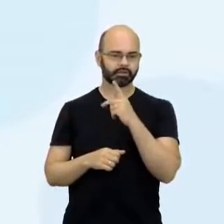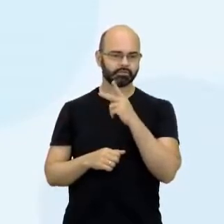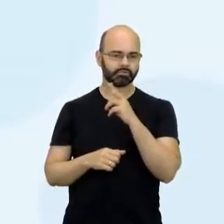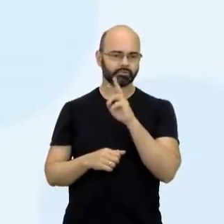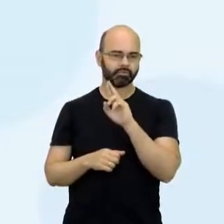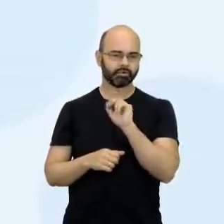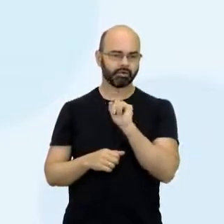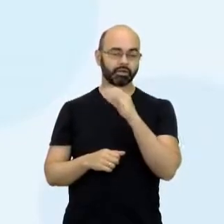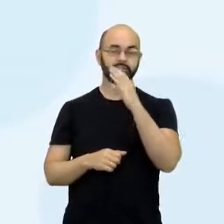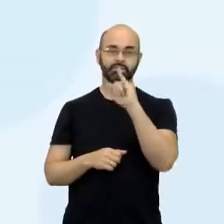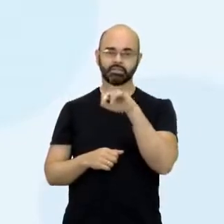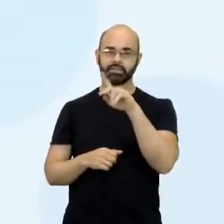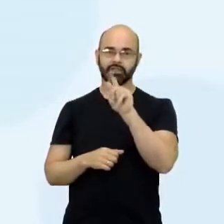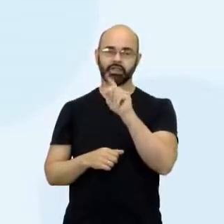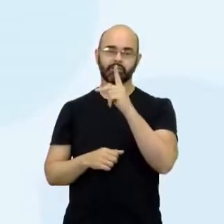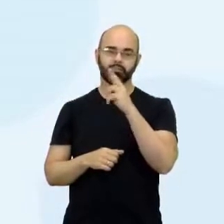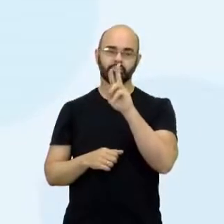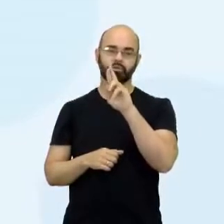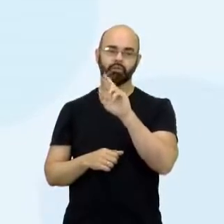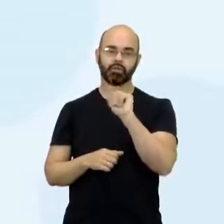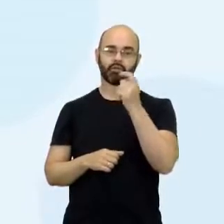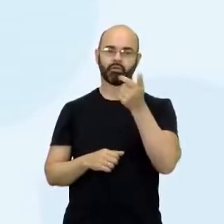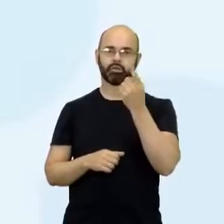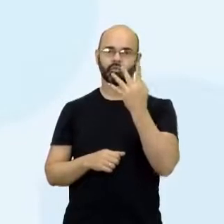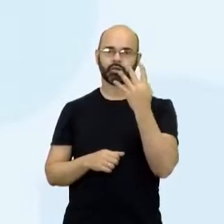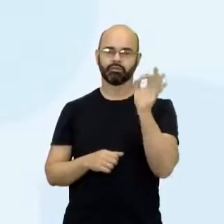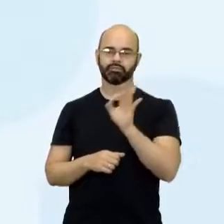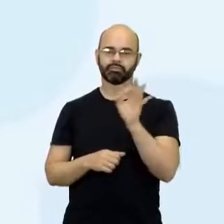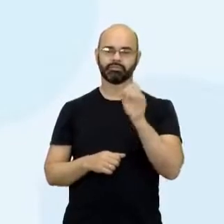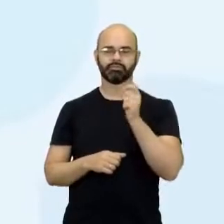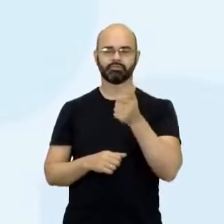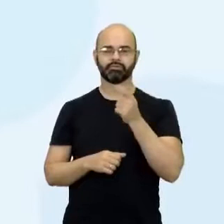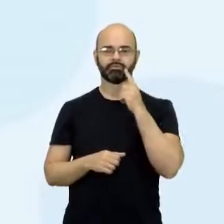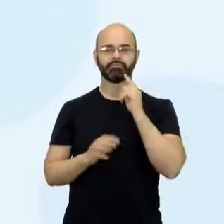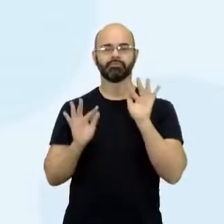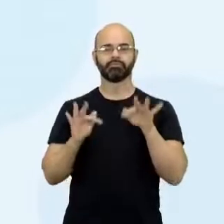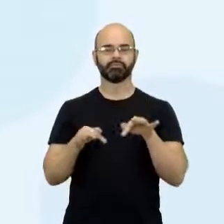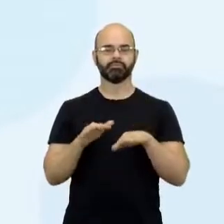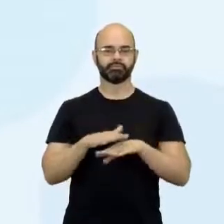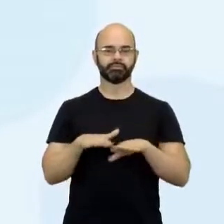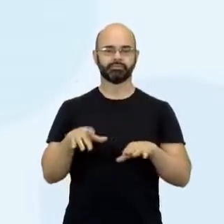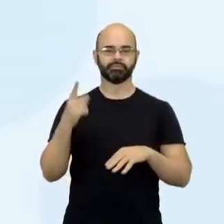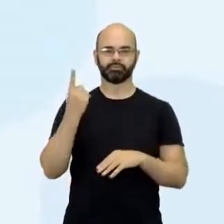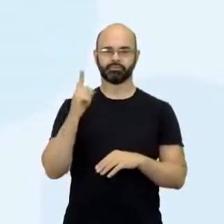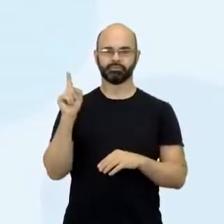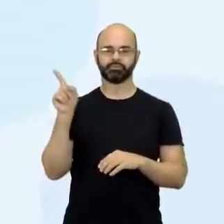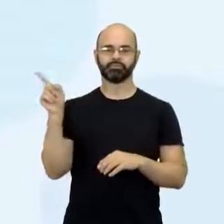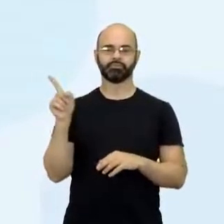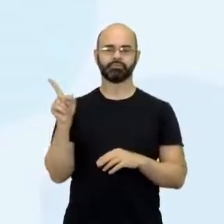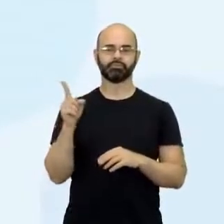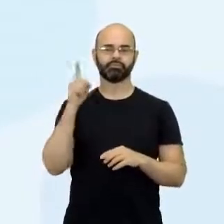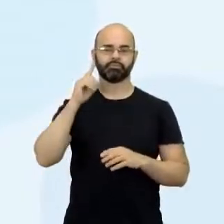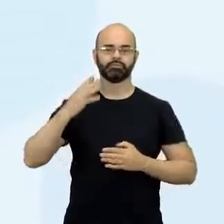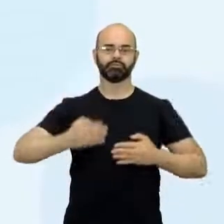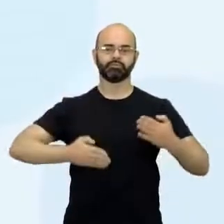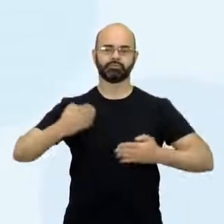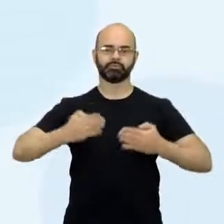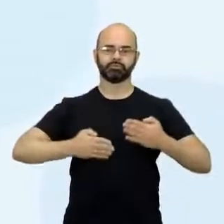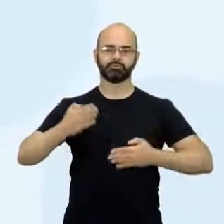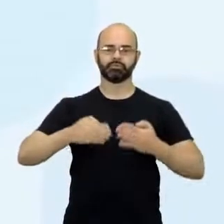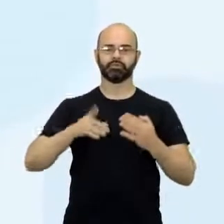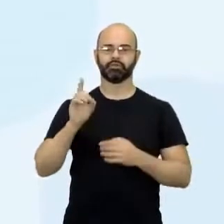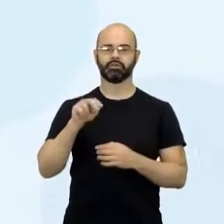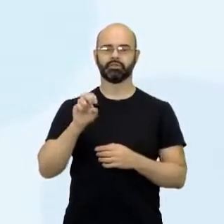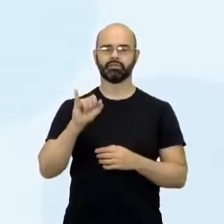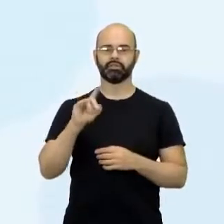quase 4%, né? Vamos lá rapidinho para o próximo. Para finalizar, a densidade estimada da robotização, a utilização